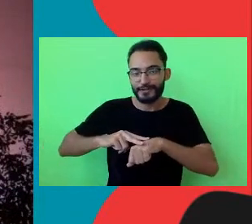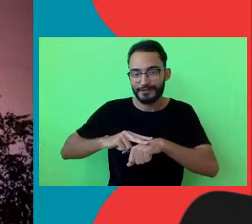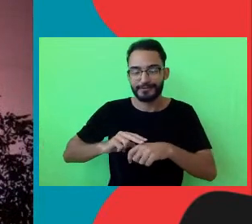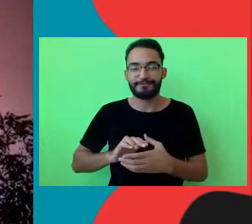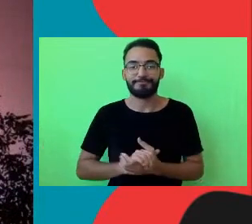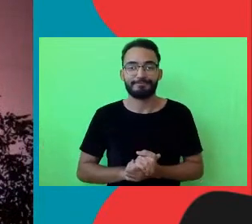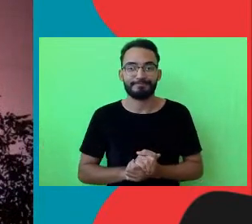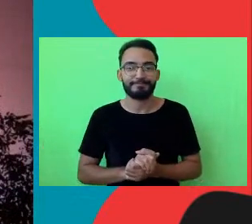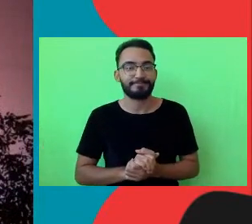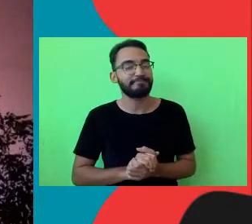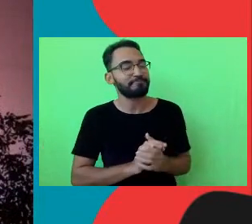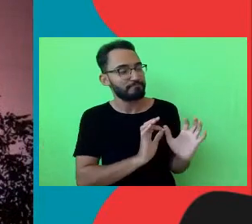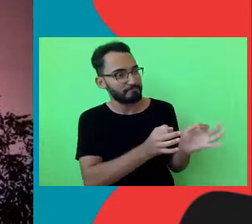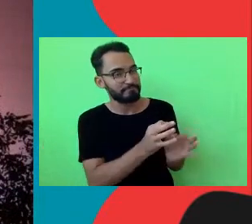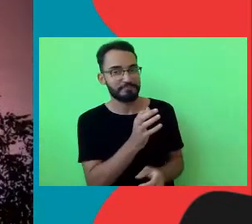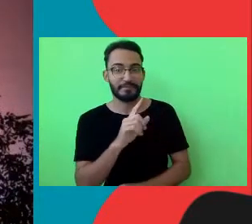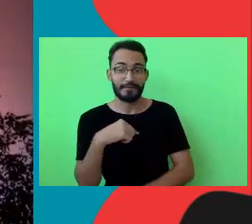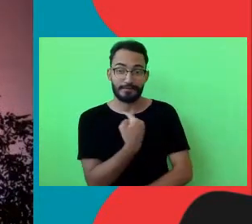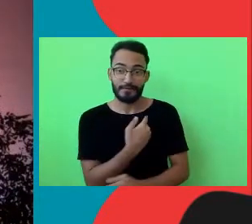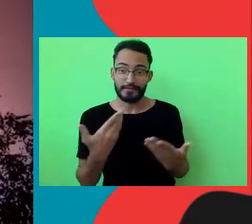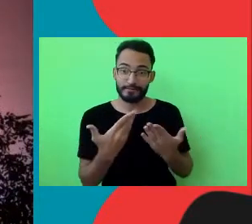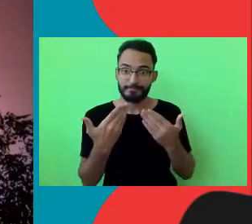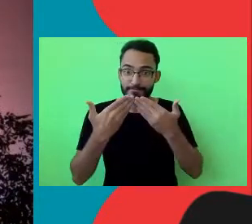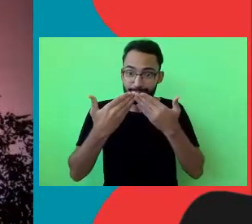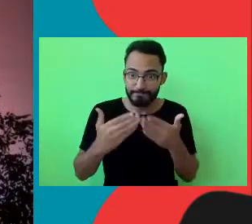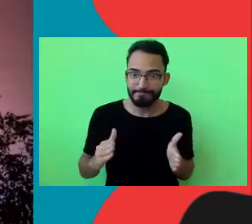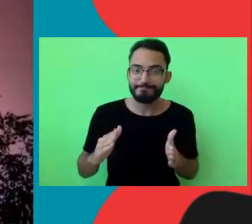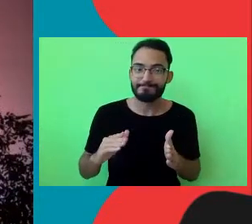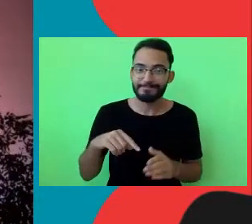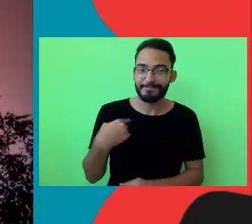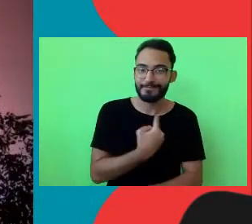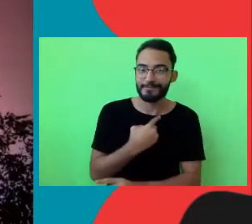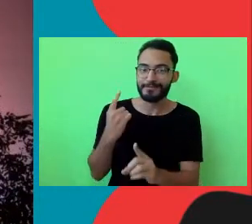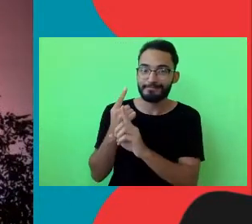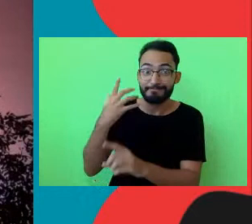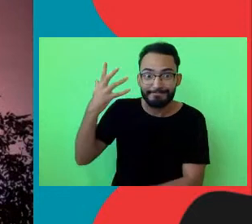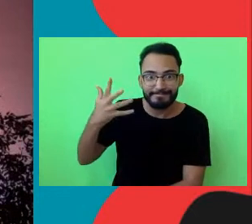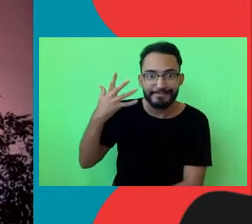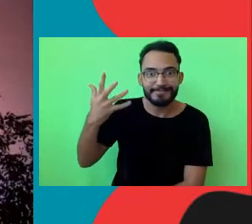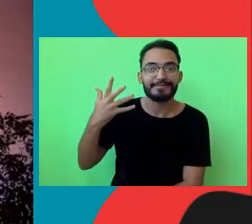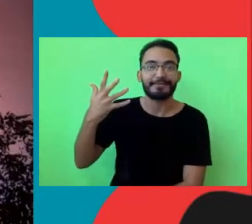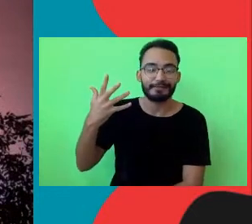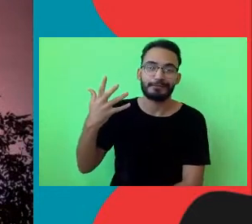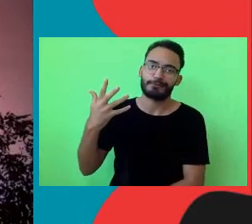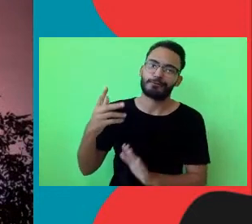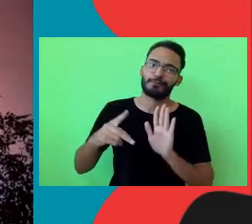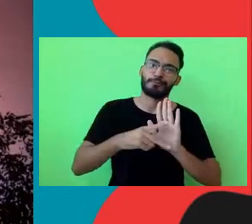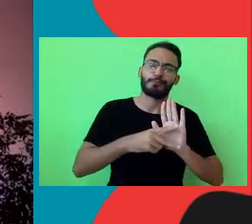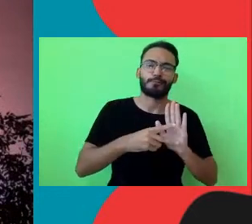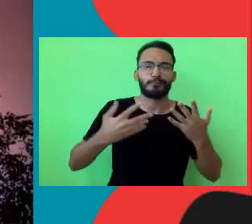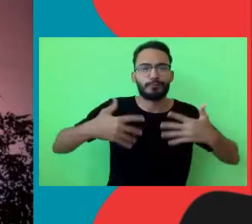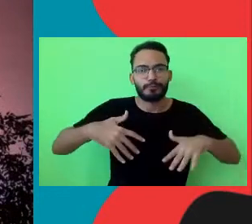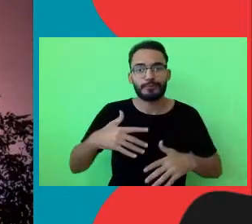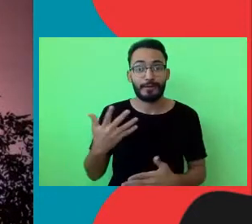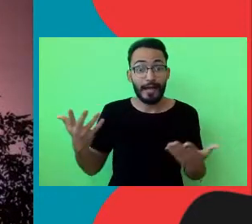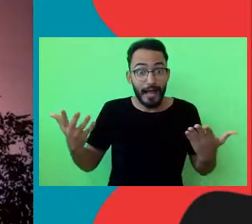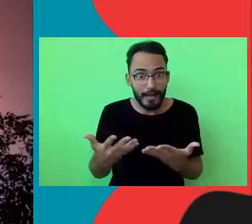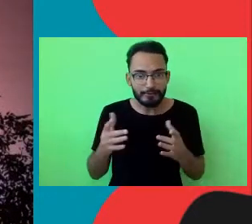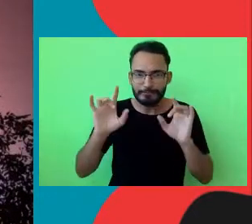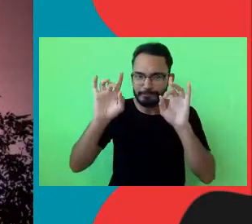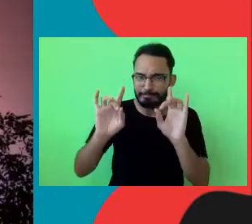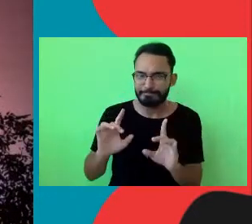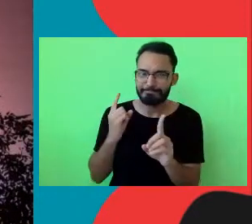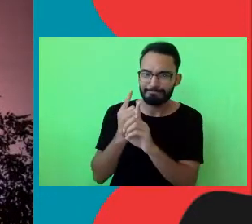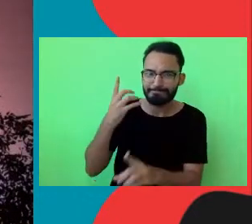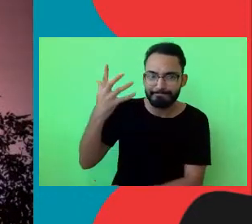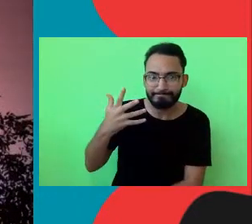então para a gente iniciar, vou fazer uma breve abertura aqui do nosso evento. O Tech Voices Women Edition chega para evidenciar as nossas